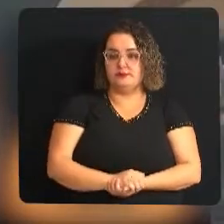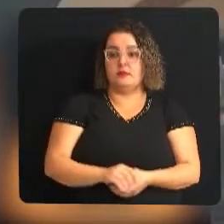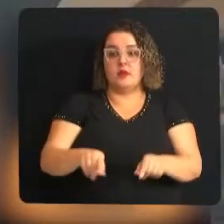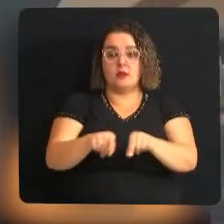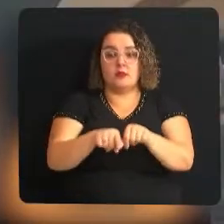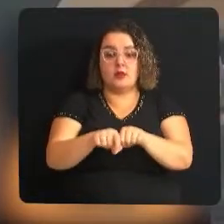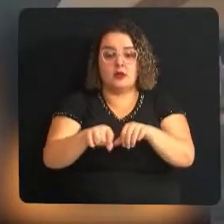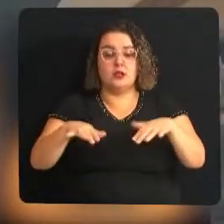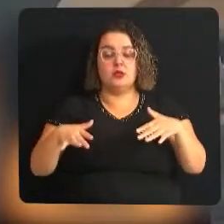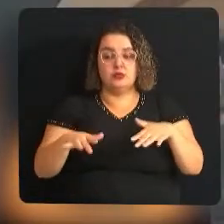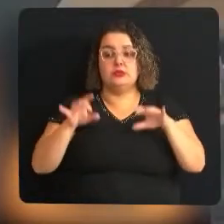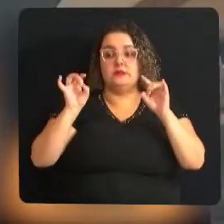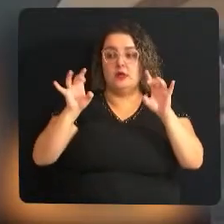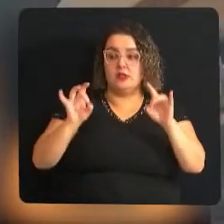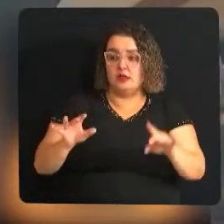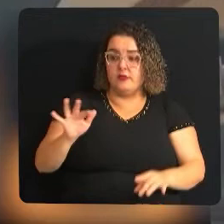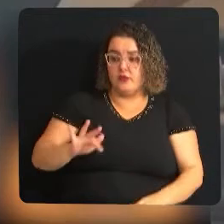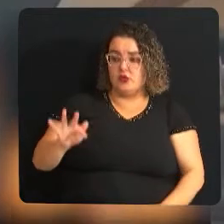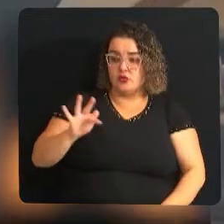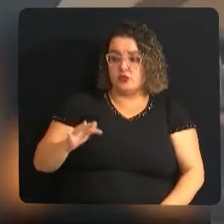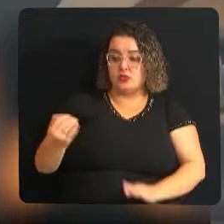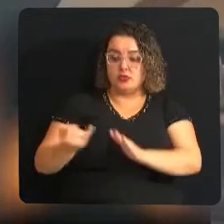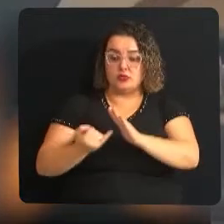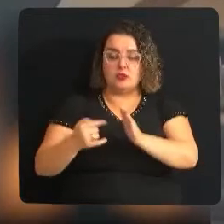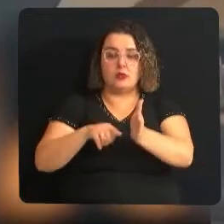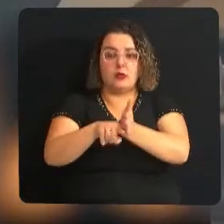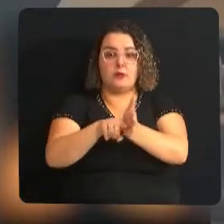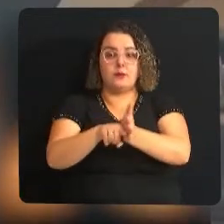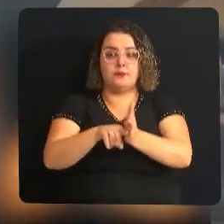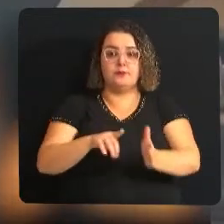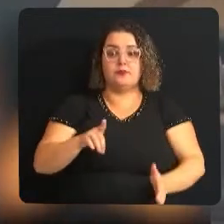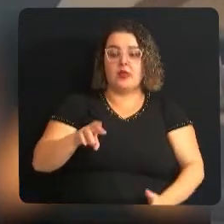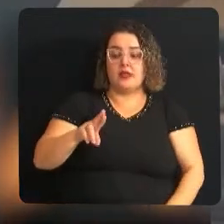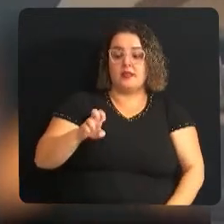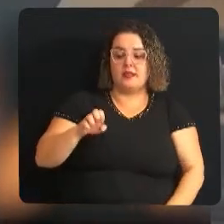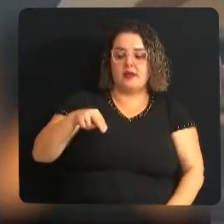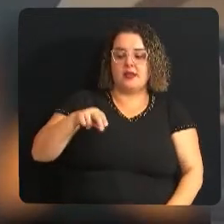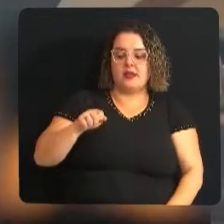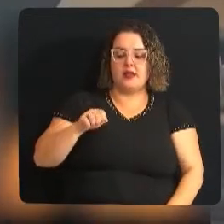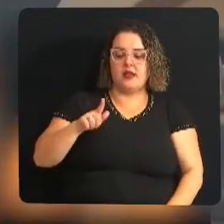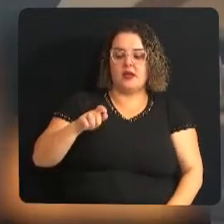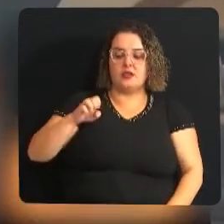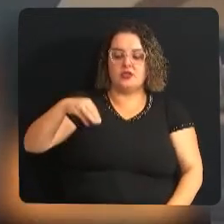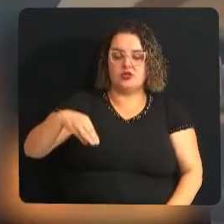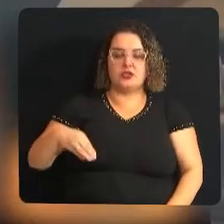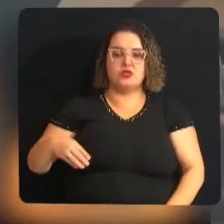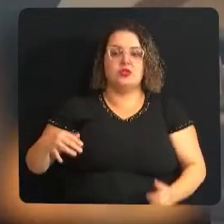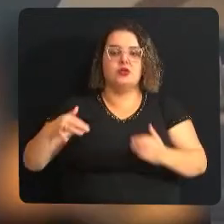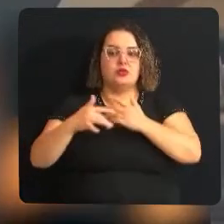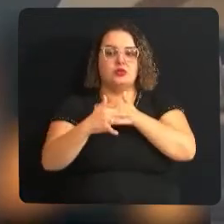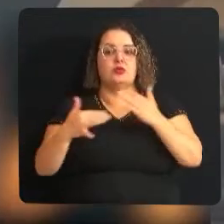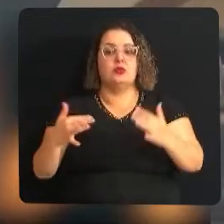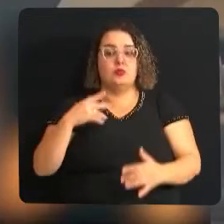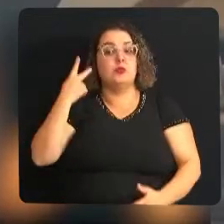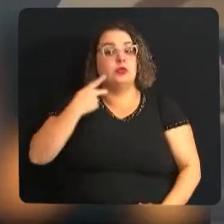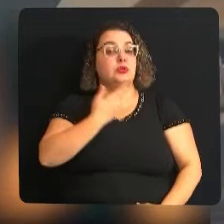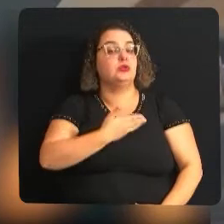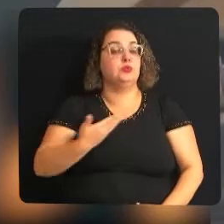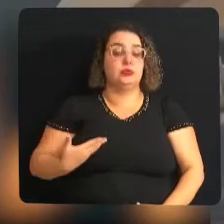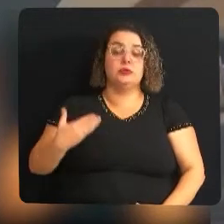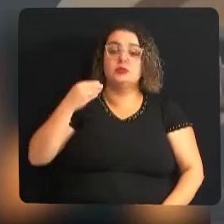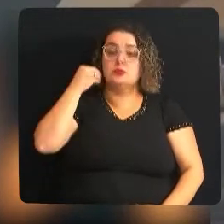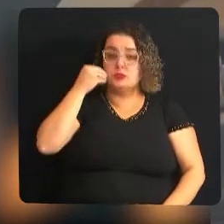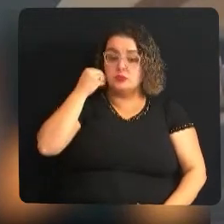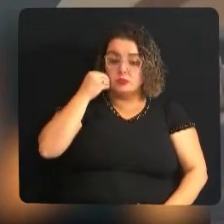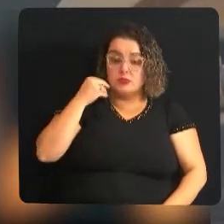audiências com especialistas de universidades e institutos de pesquisa em drenagem urbana e políticas públicas para cidades sobre